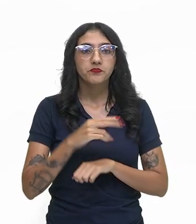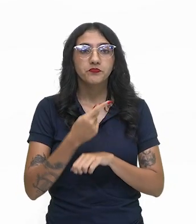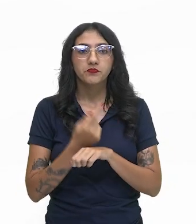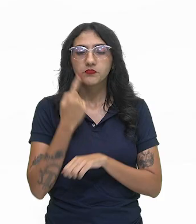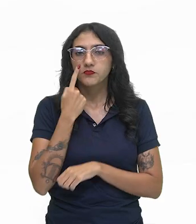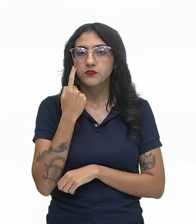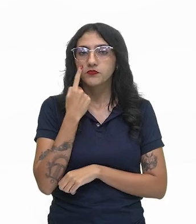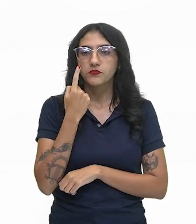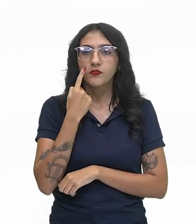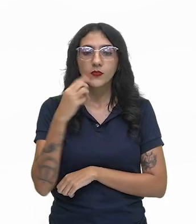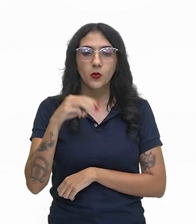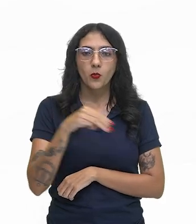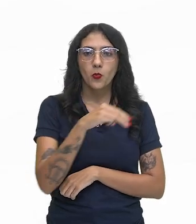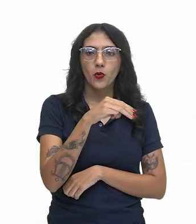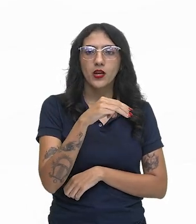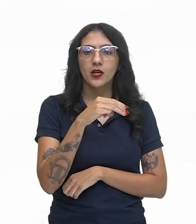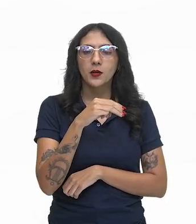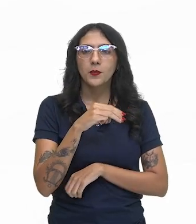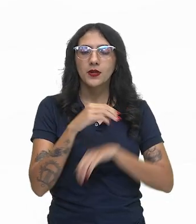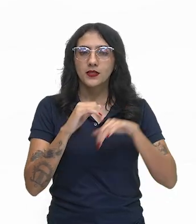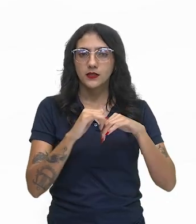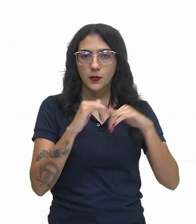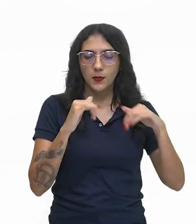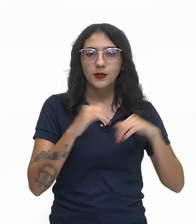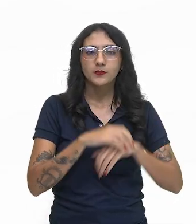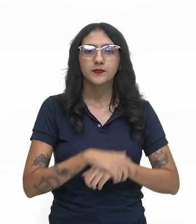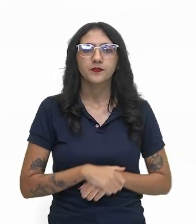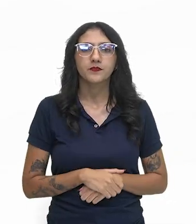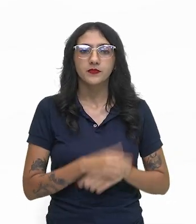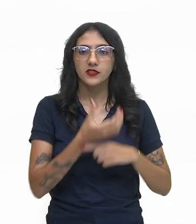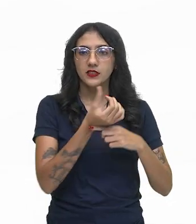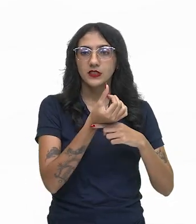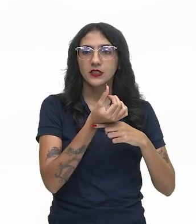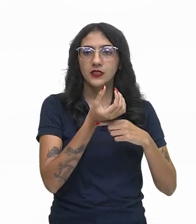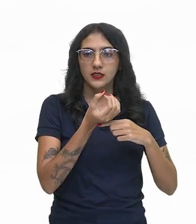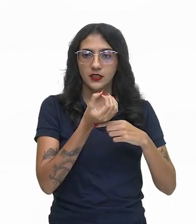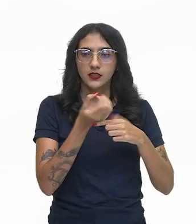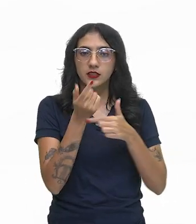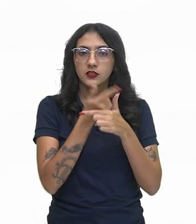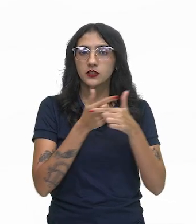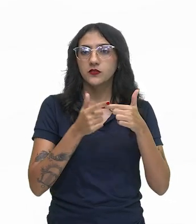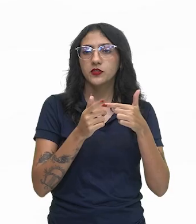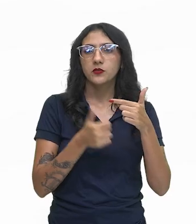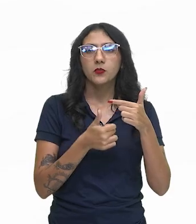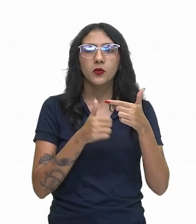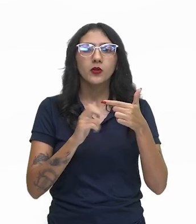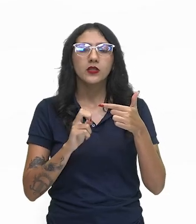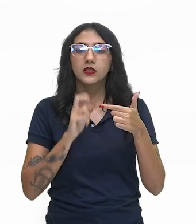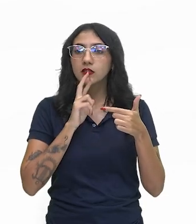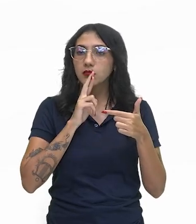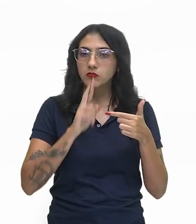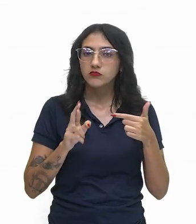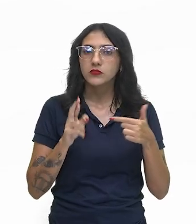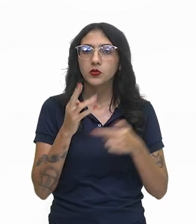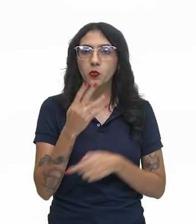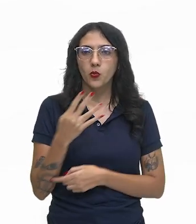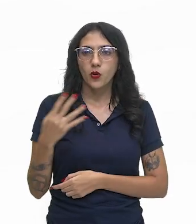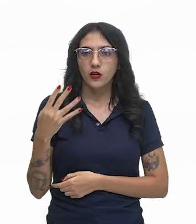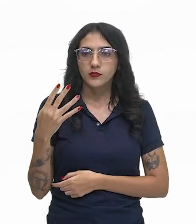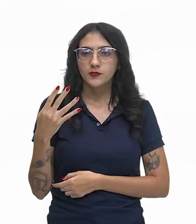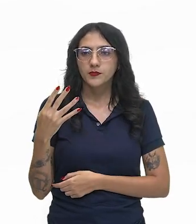evidência e faço essa divisão. M é igual a 60 dividido por 15, resulta em